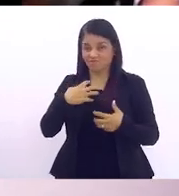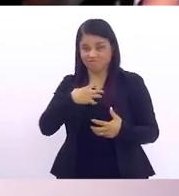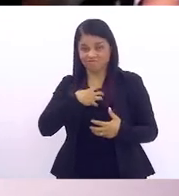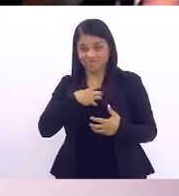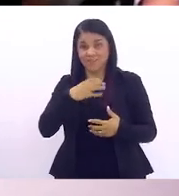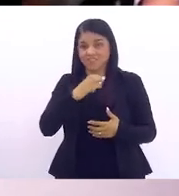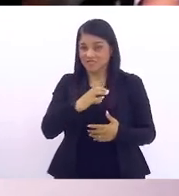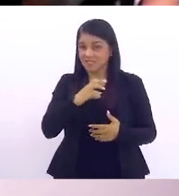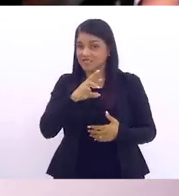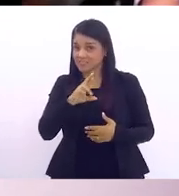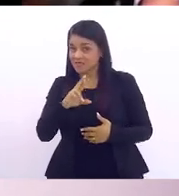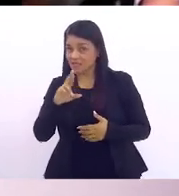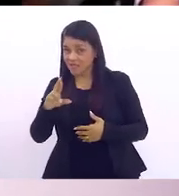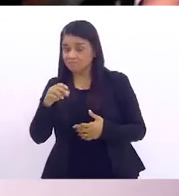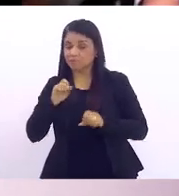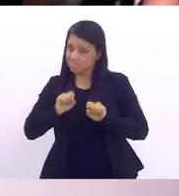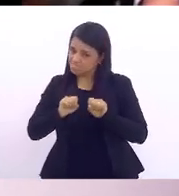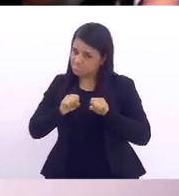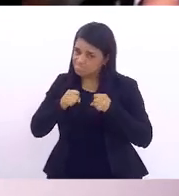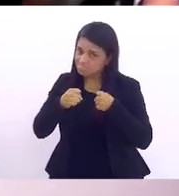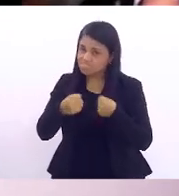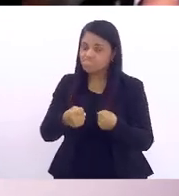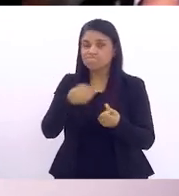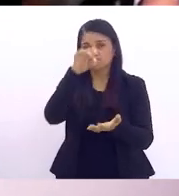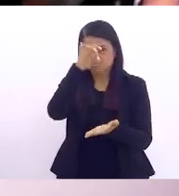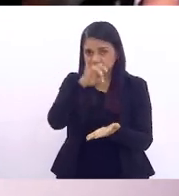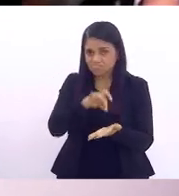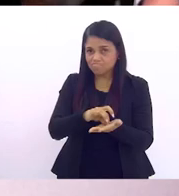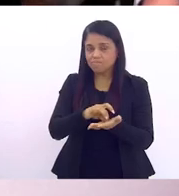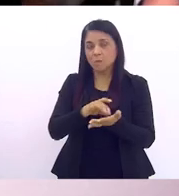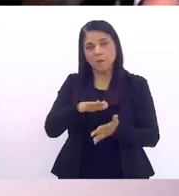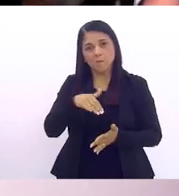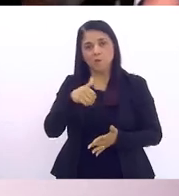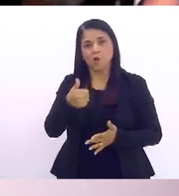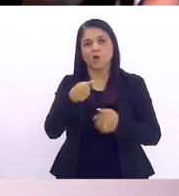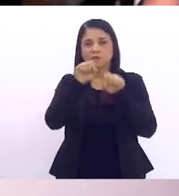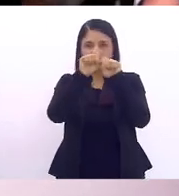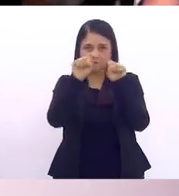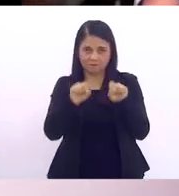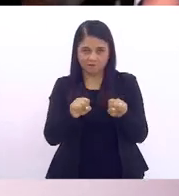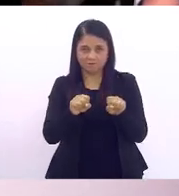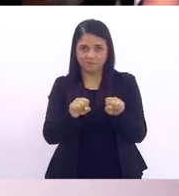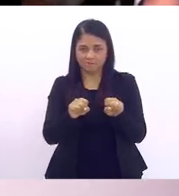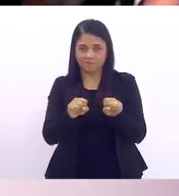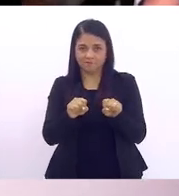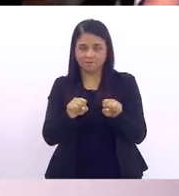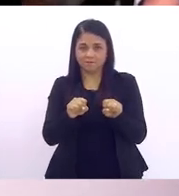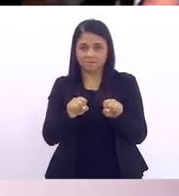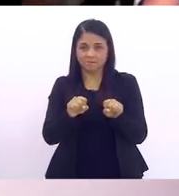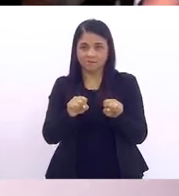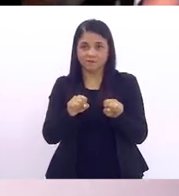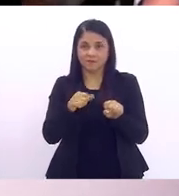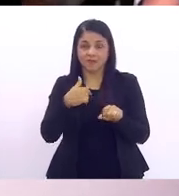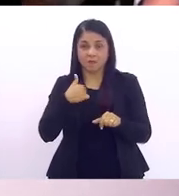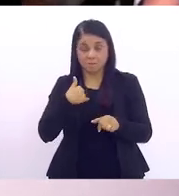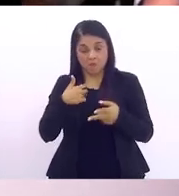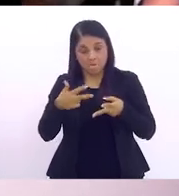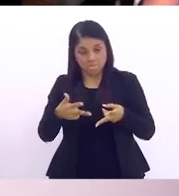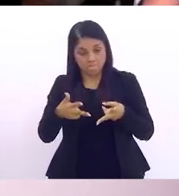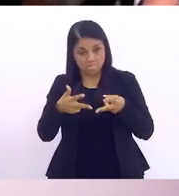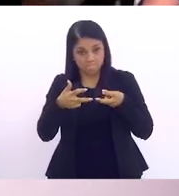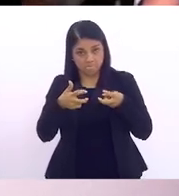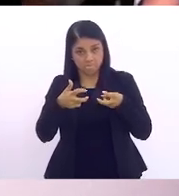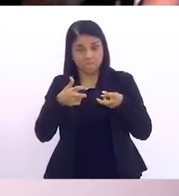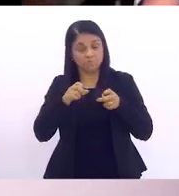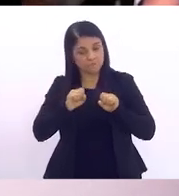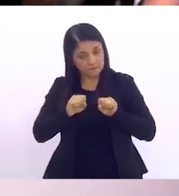CCR tem feito esforços reais para melhorar o sistema a minha a minha percepção é de que